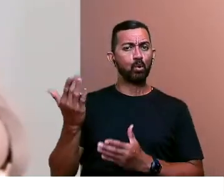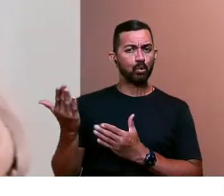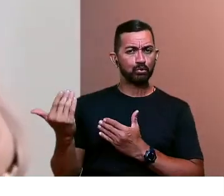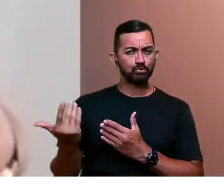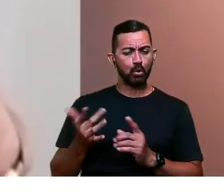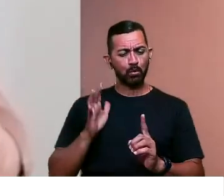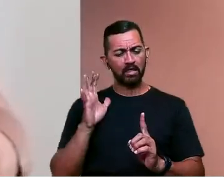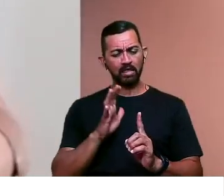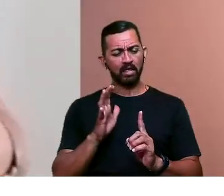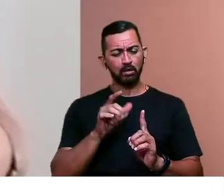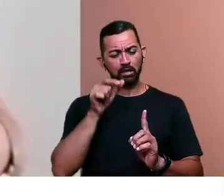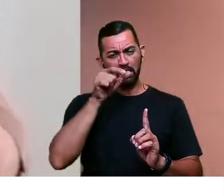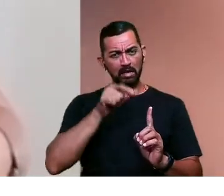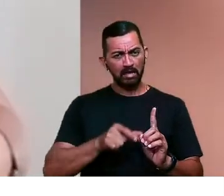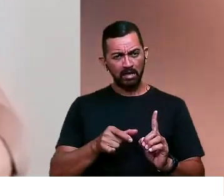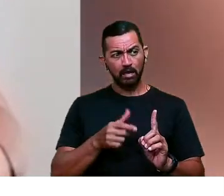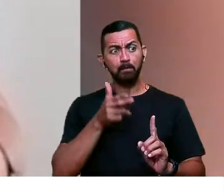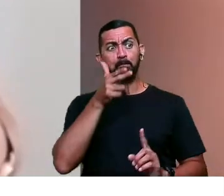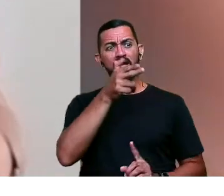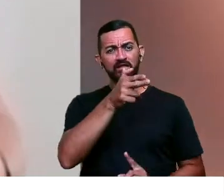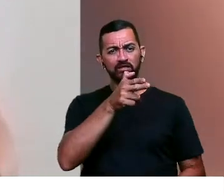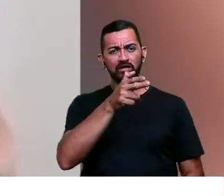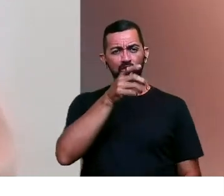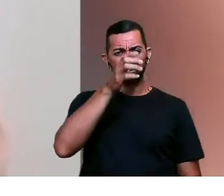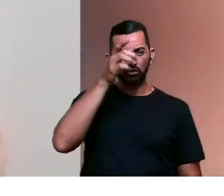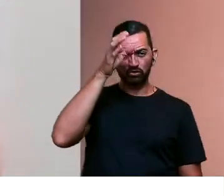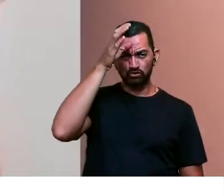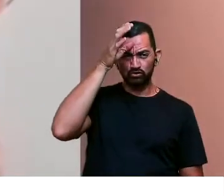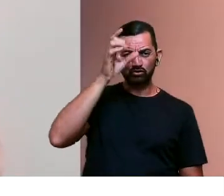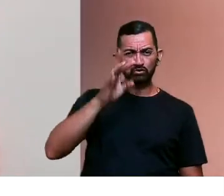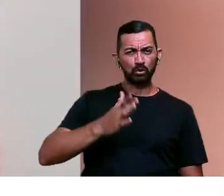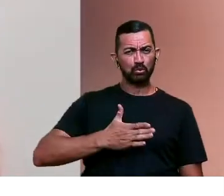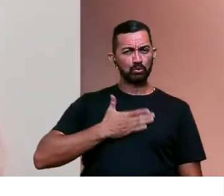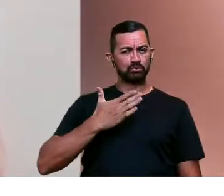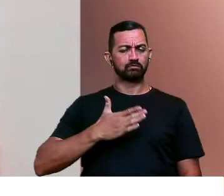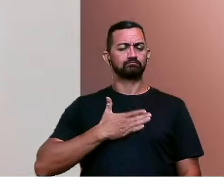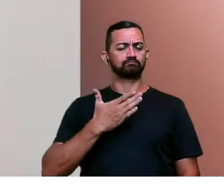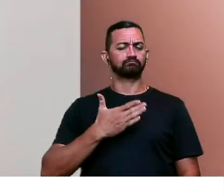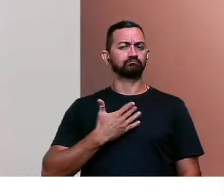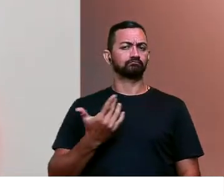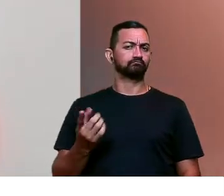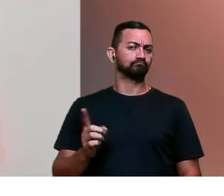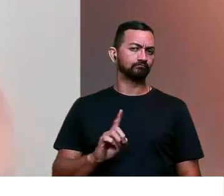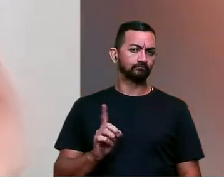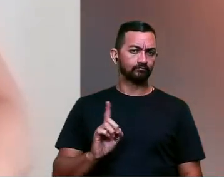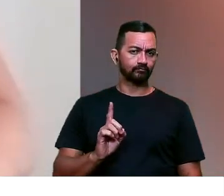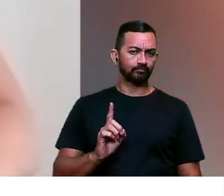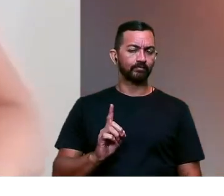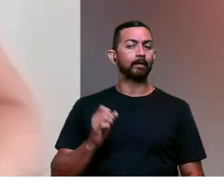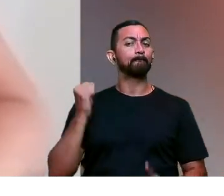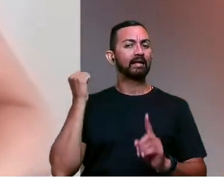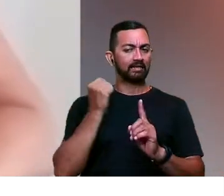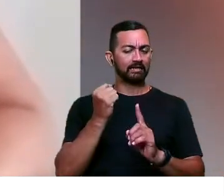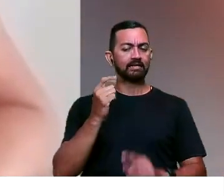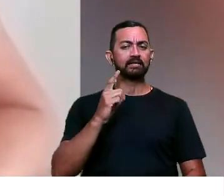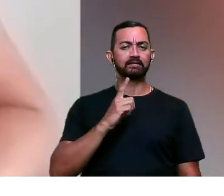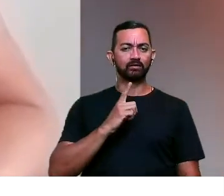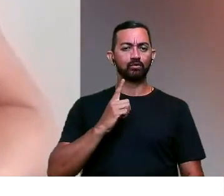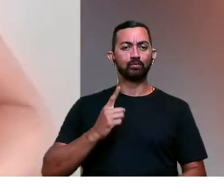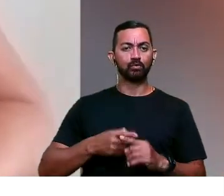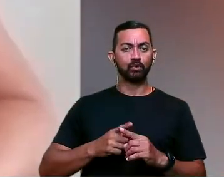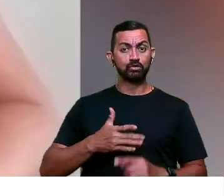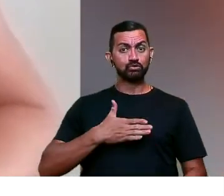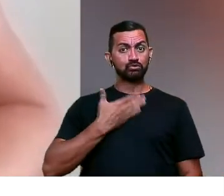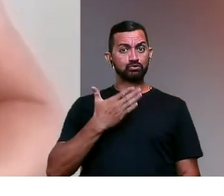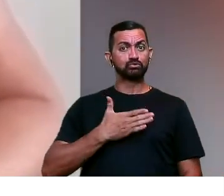um adolescente induziu ele para tirar a vida do meu tio e ainda disse que atirou só para fazer um susto. Não, não foi só para fazer um susto, foi para